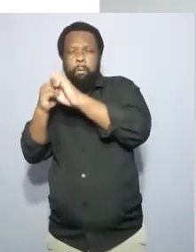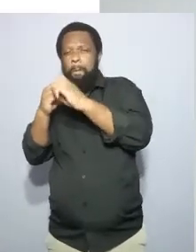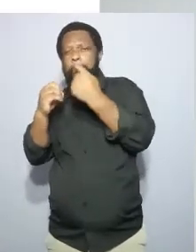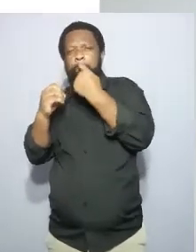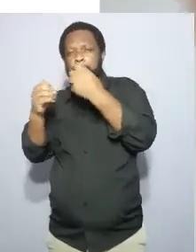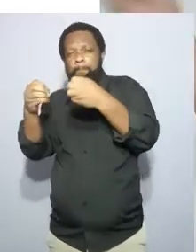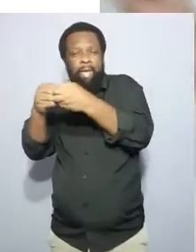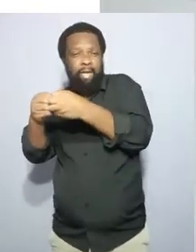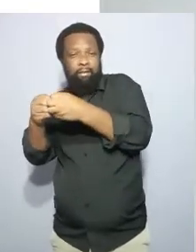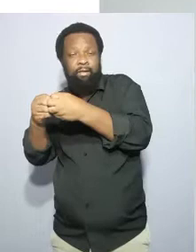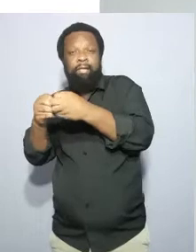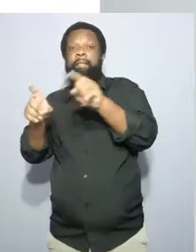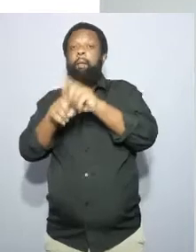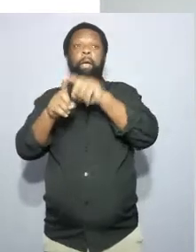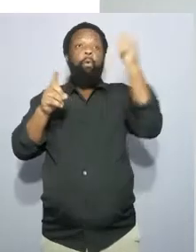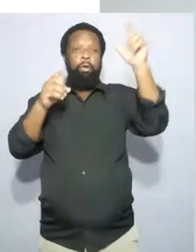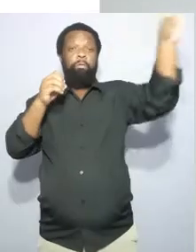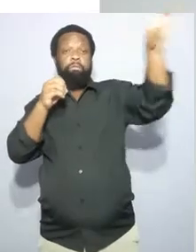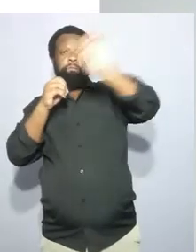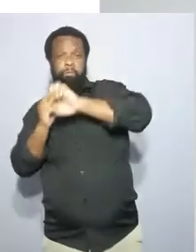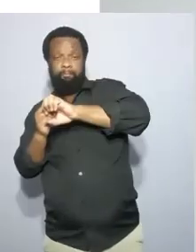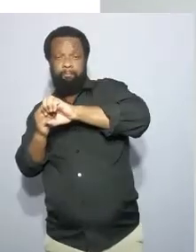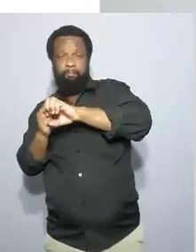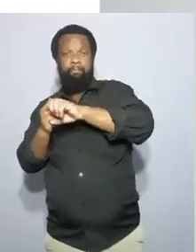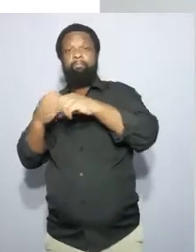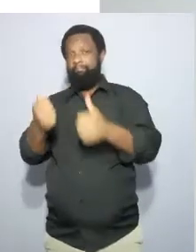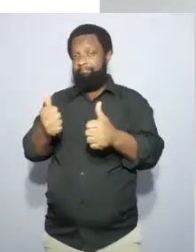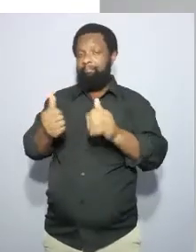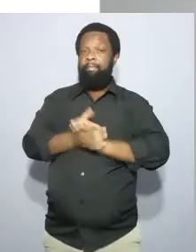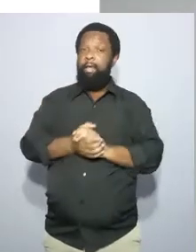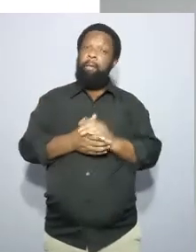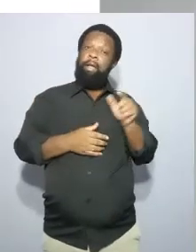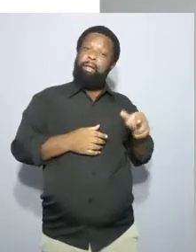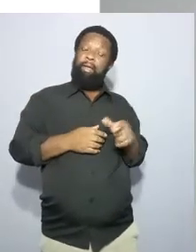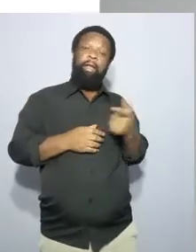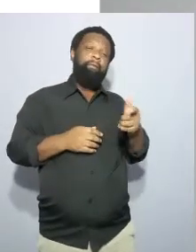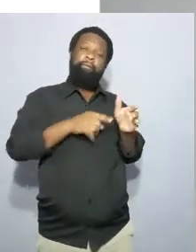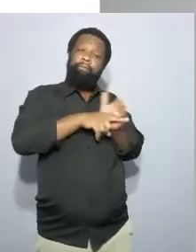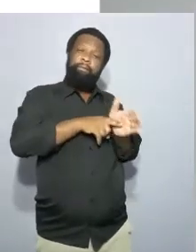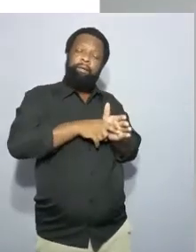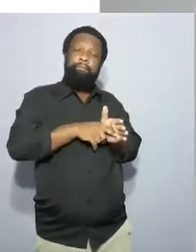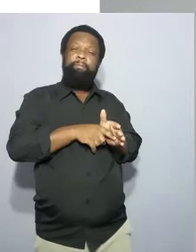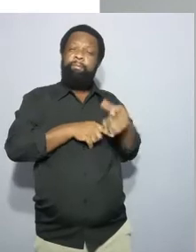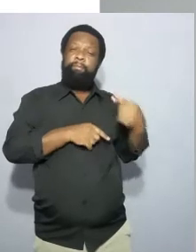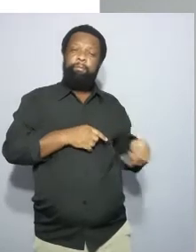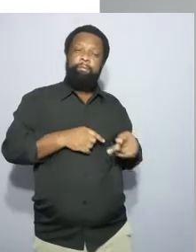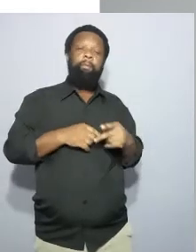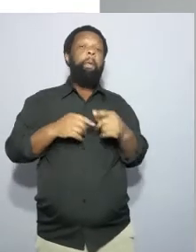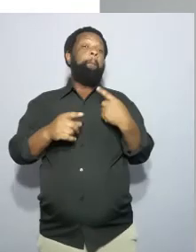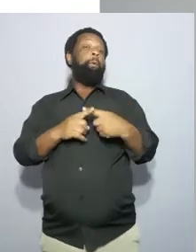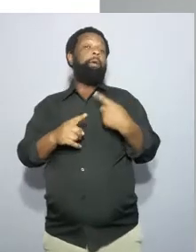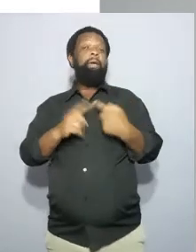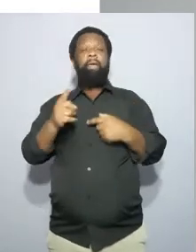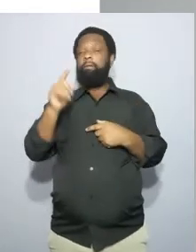o elétron que possa entrar. Então, beleza. Agora, vamos analisar a eletronegatividade. Por que ele